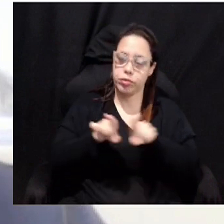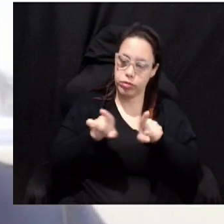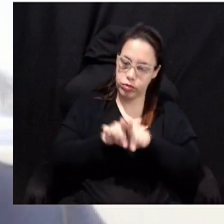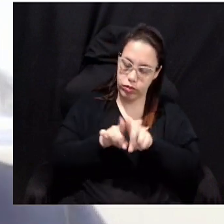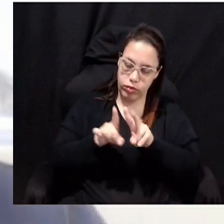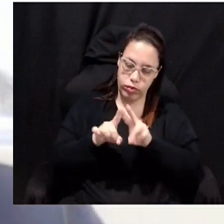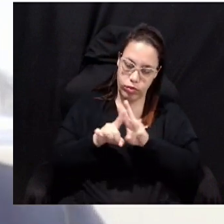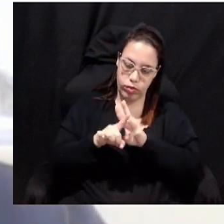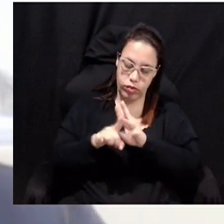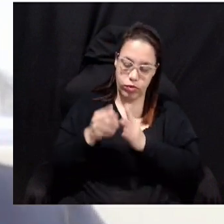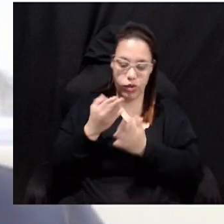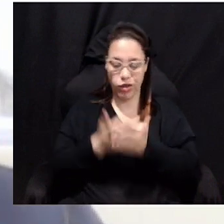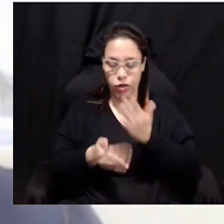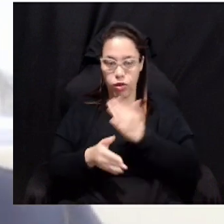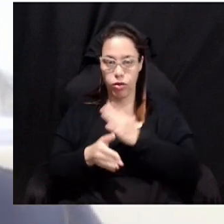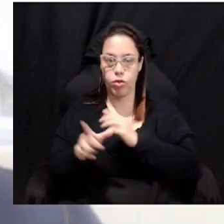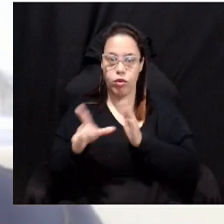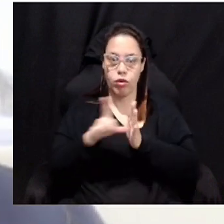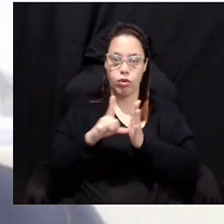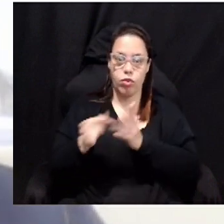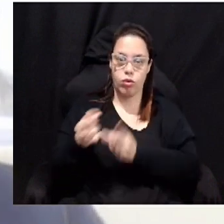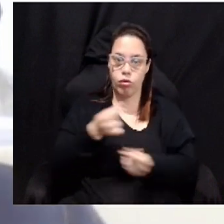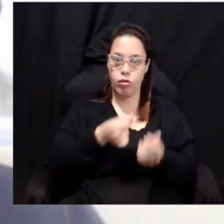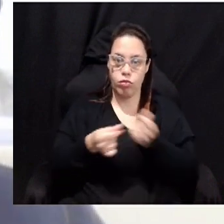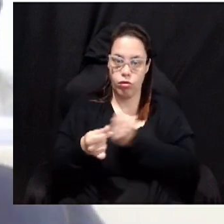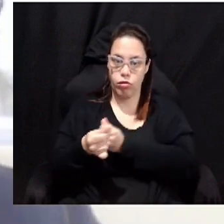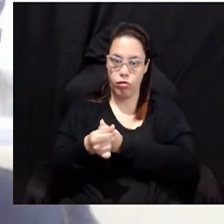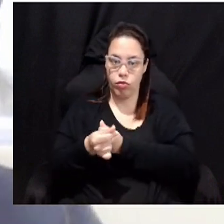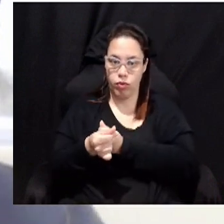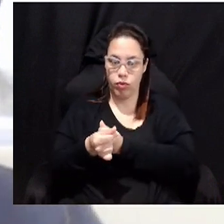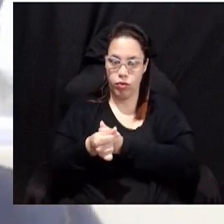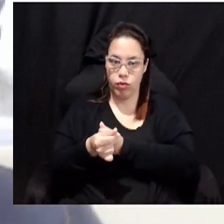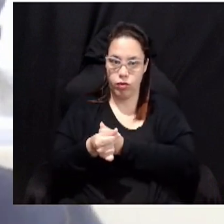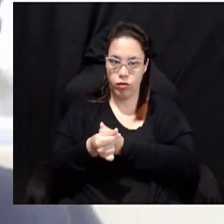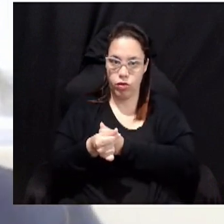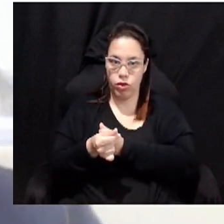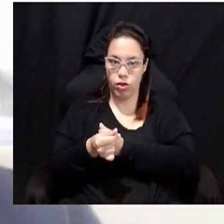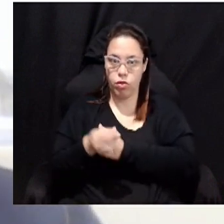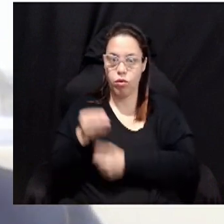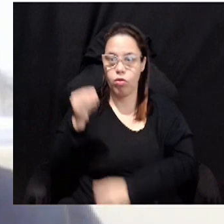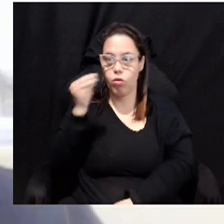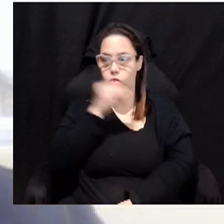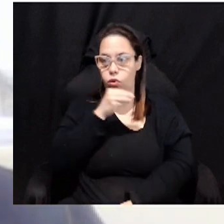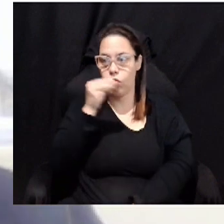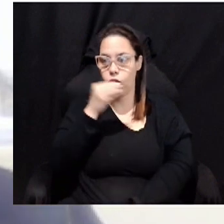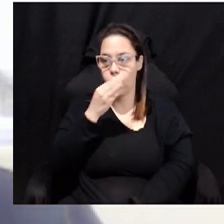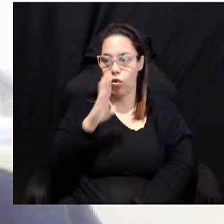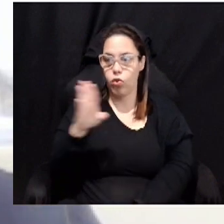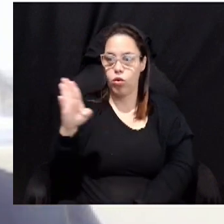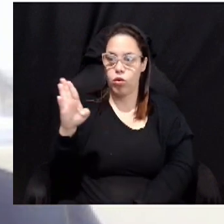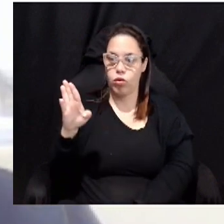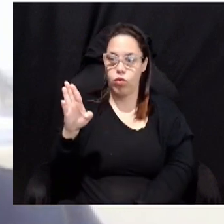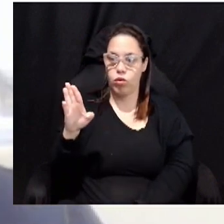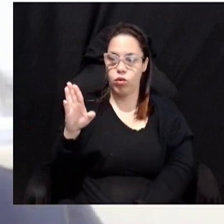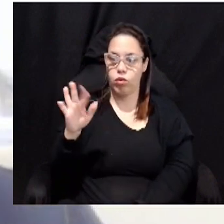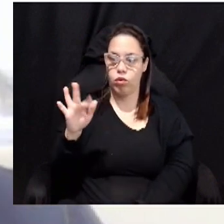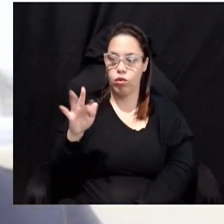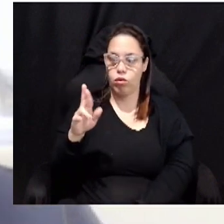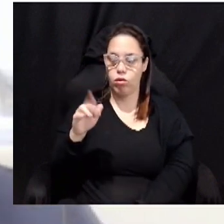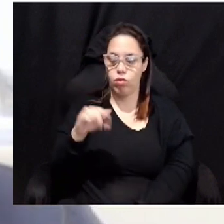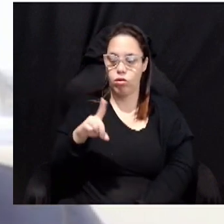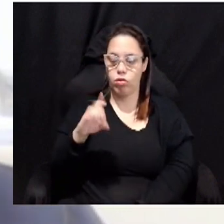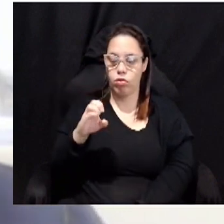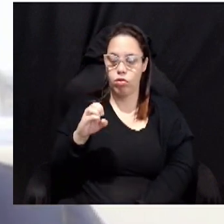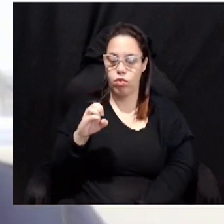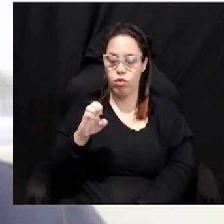né, comerciais, tanto por fraudes, quanto por submedição dos equipamentos, que também é um trabalho intenso que